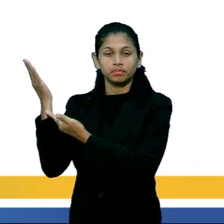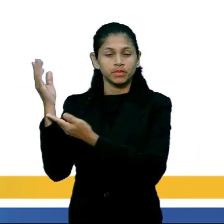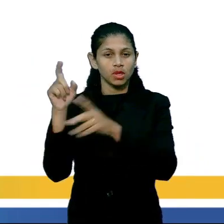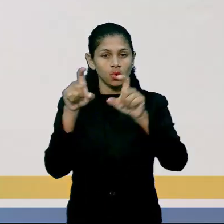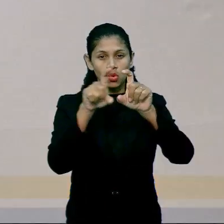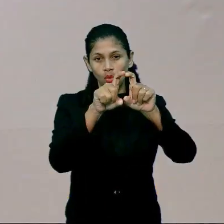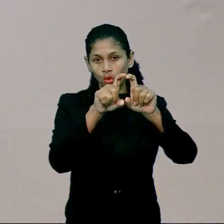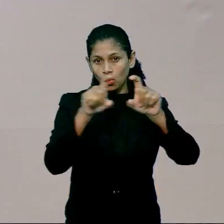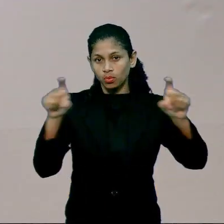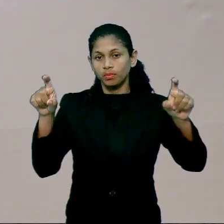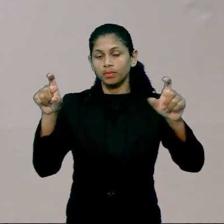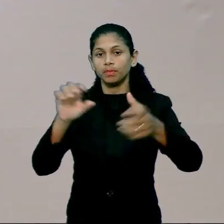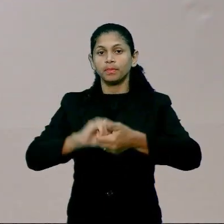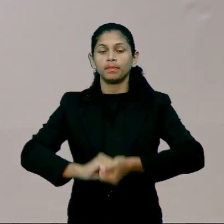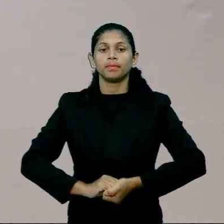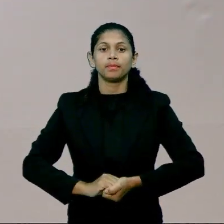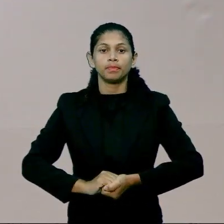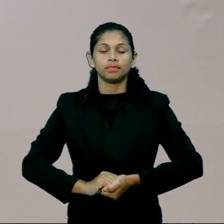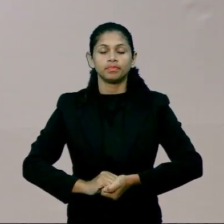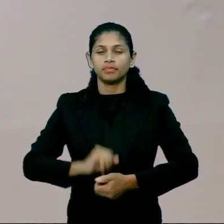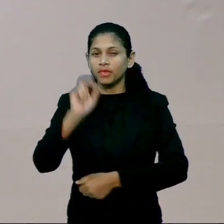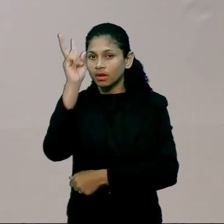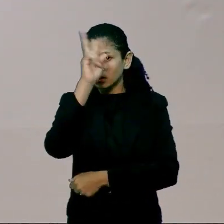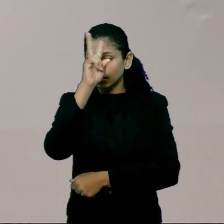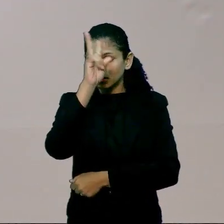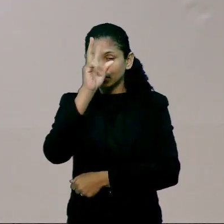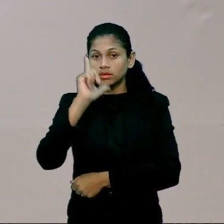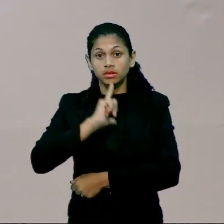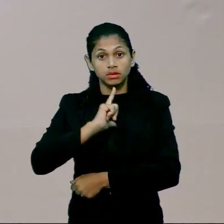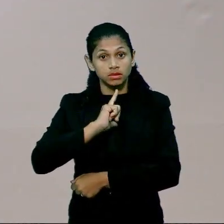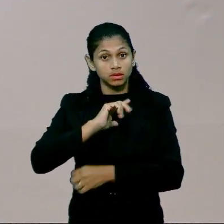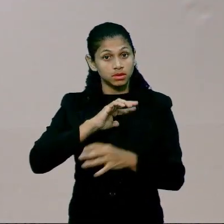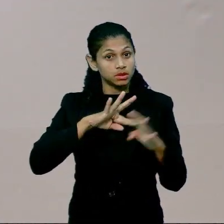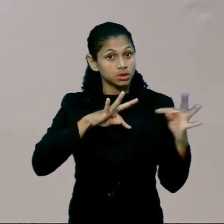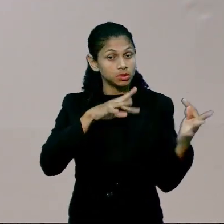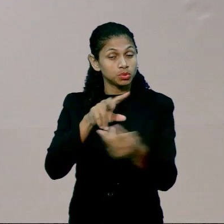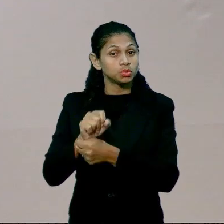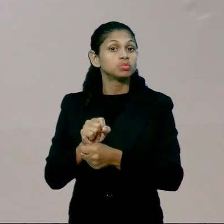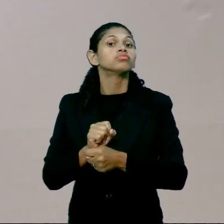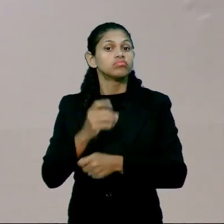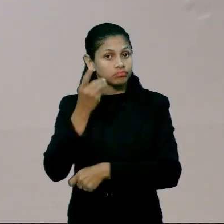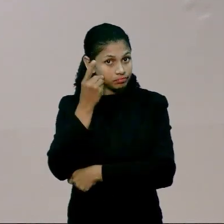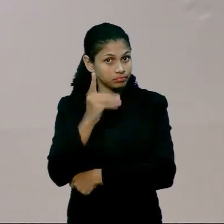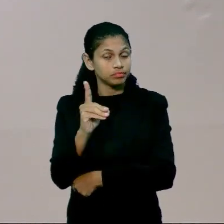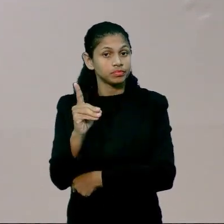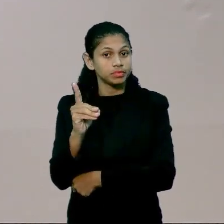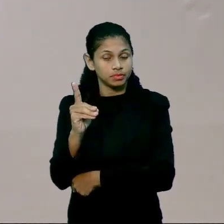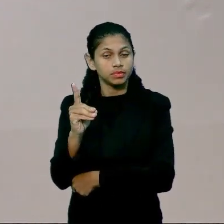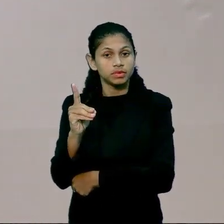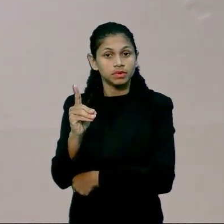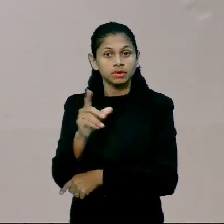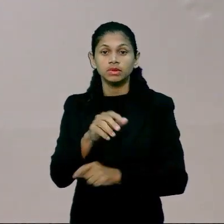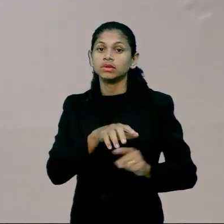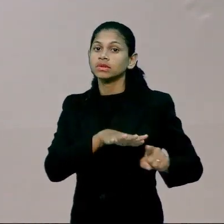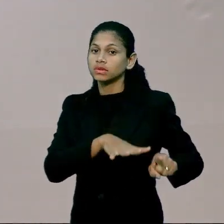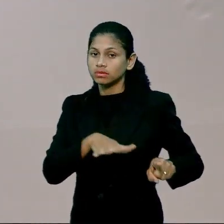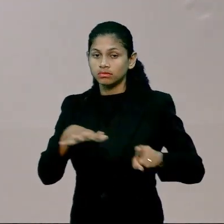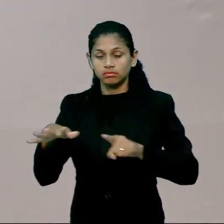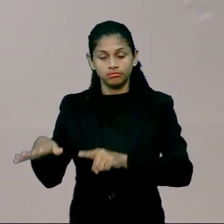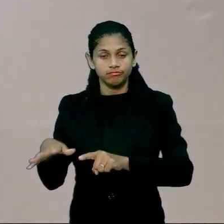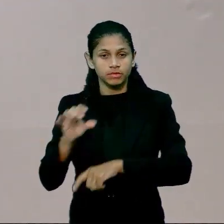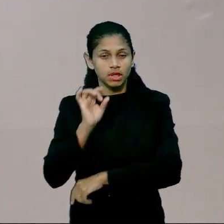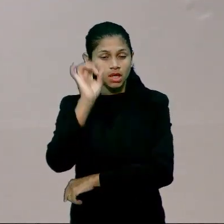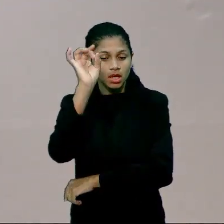lembra que nós temos aí todos os dias da semana cada dia é uma quantidade Então vamos